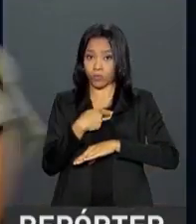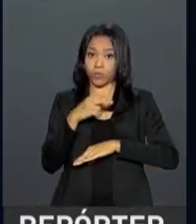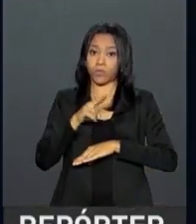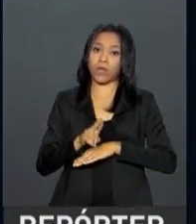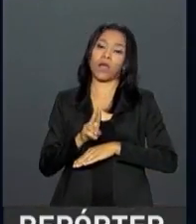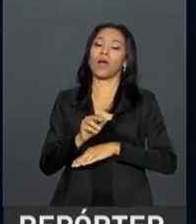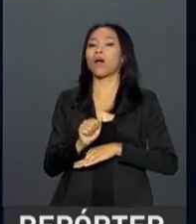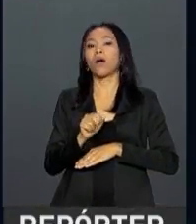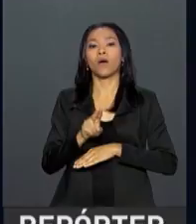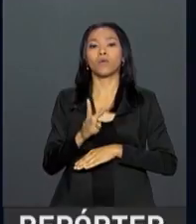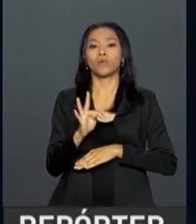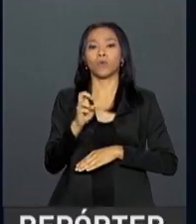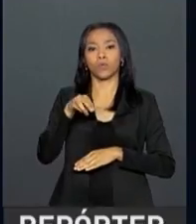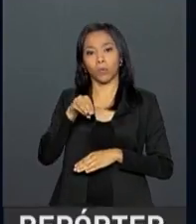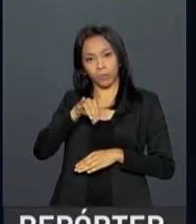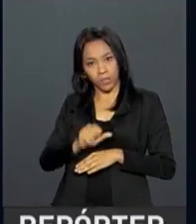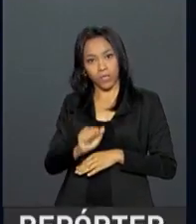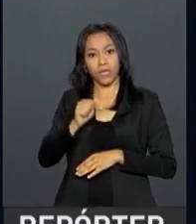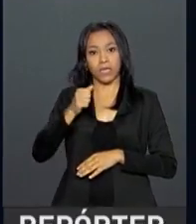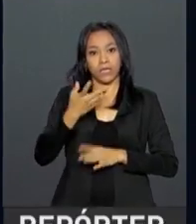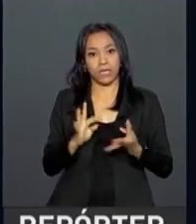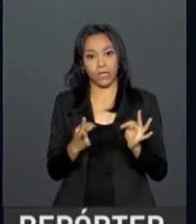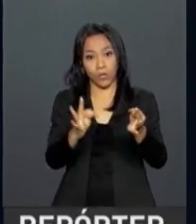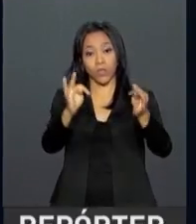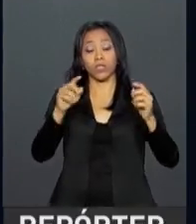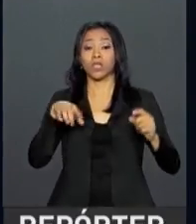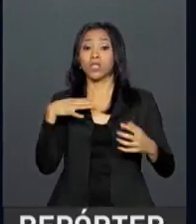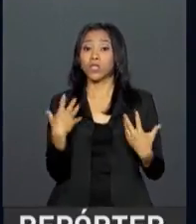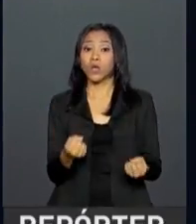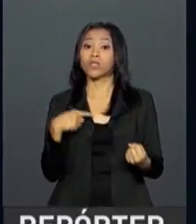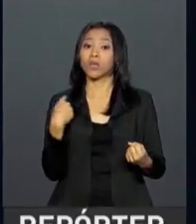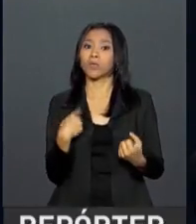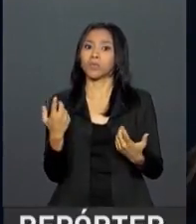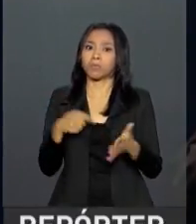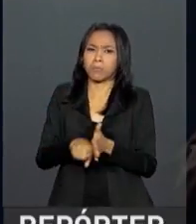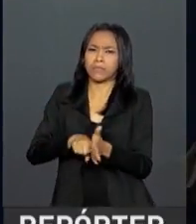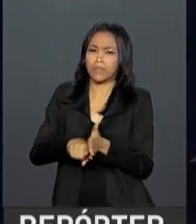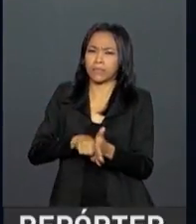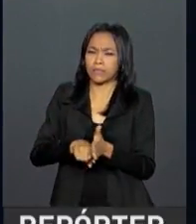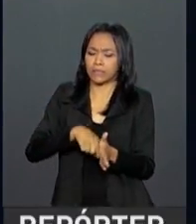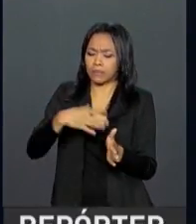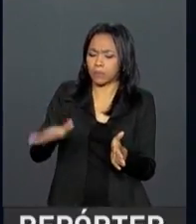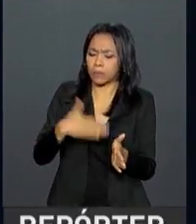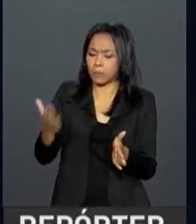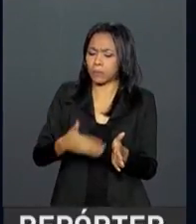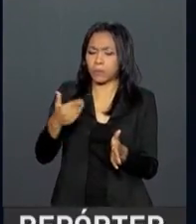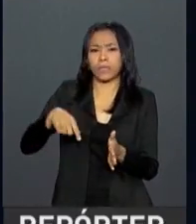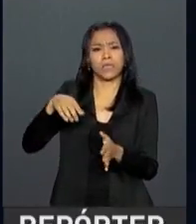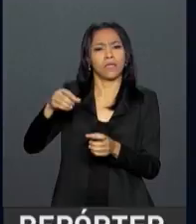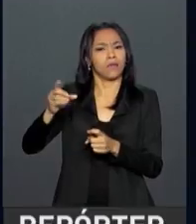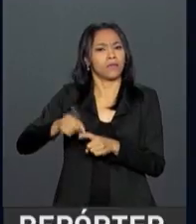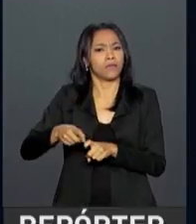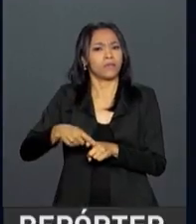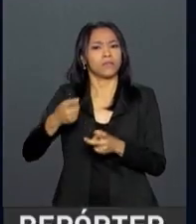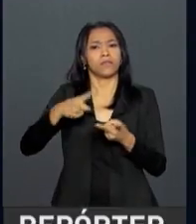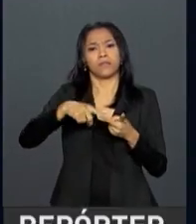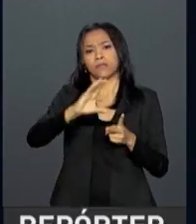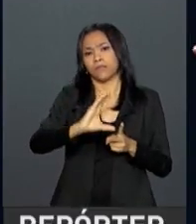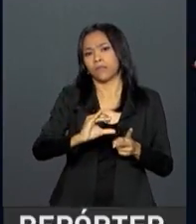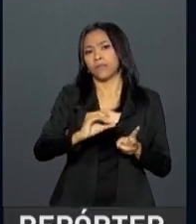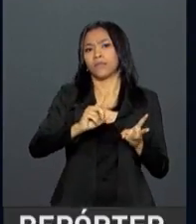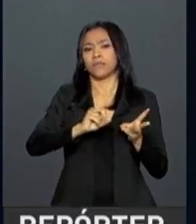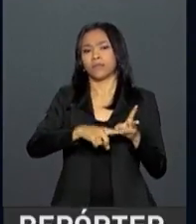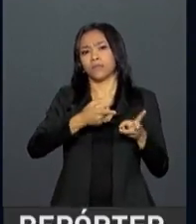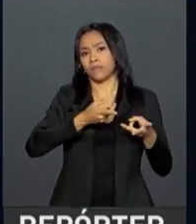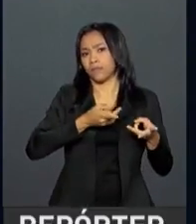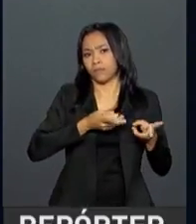estamos abrindo novas fronteiras para a nossa medicina para a nossa matriz energética para a nossa ciência e